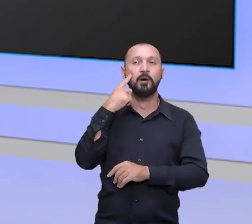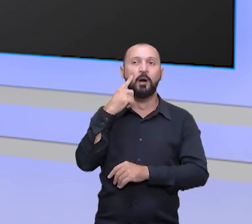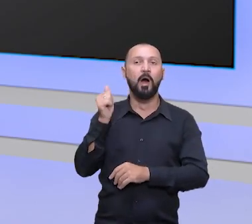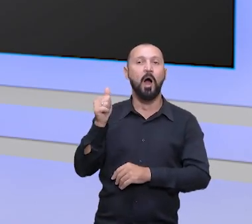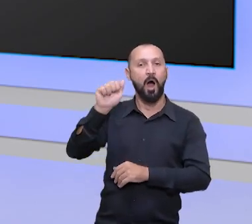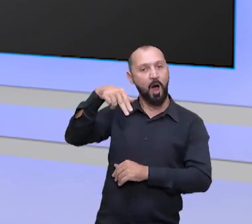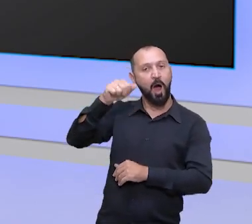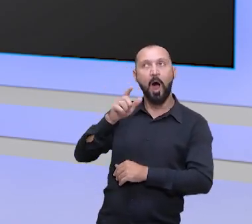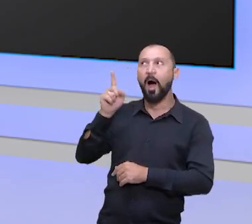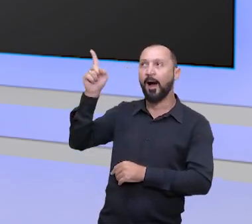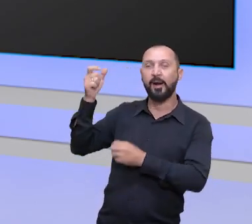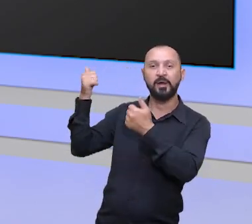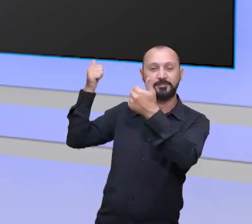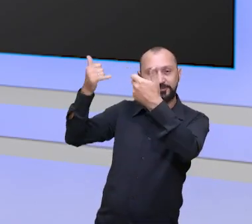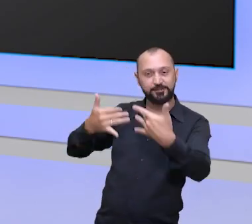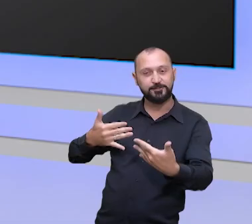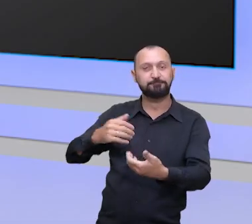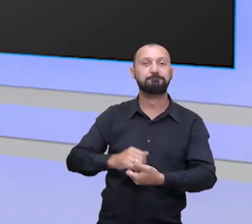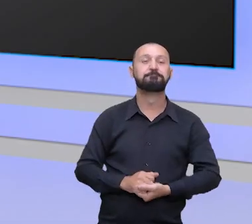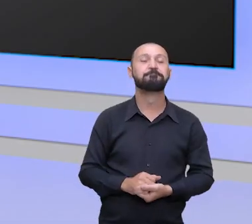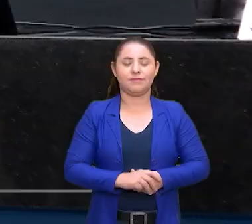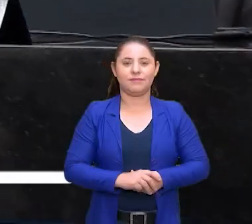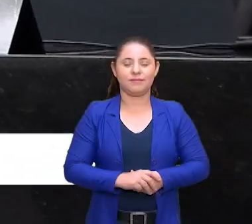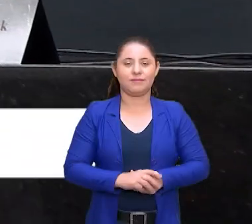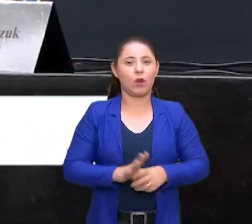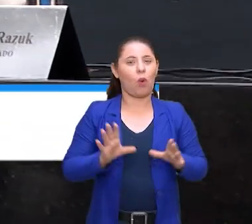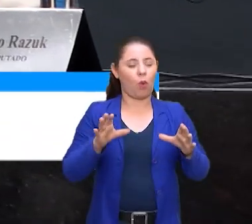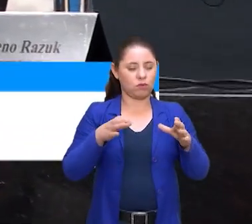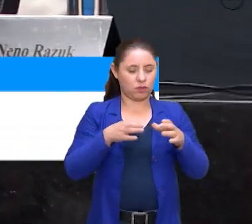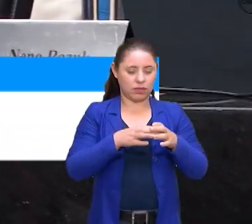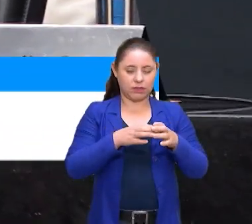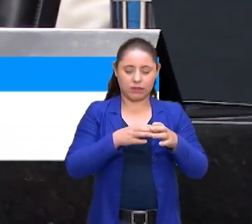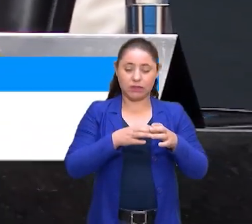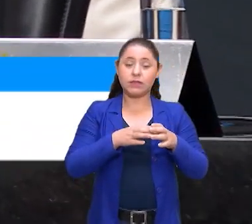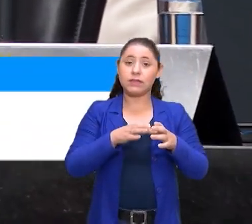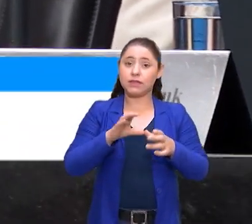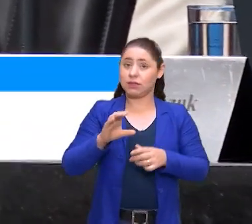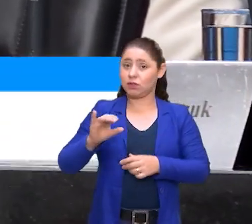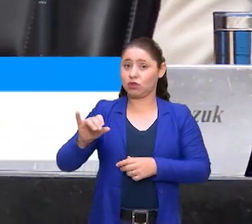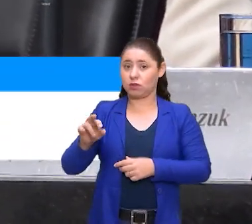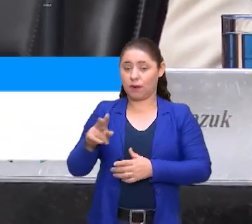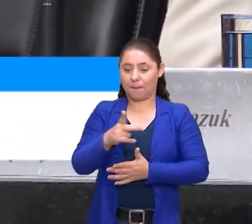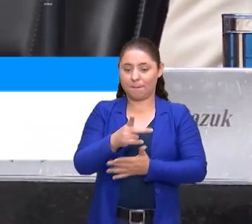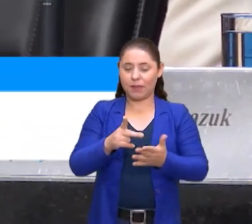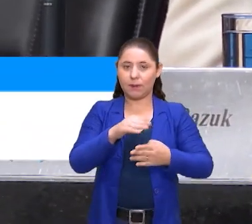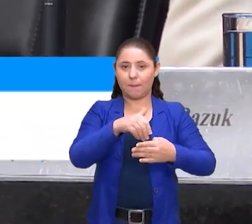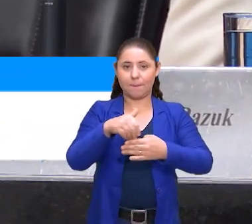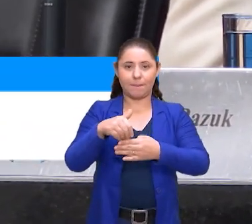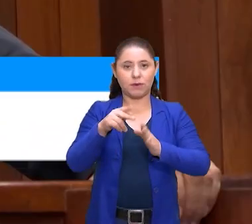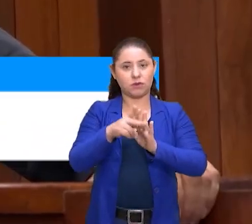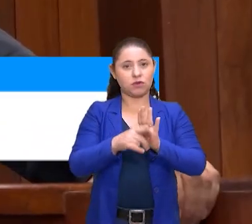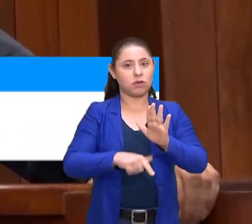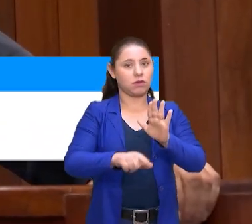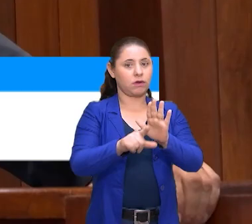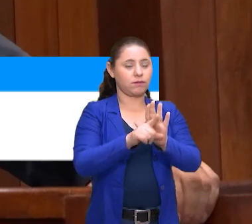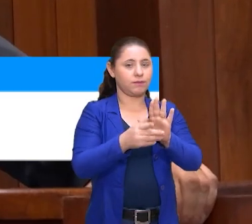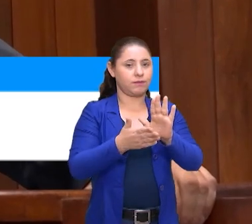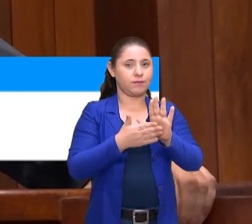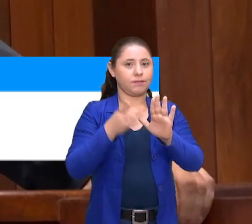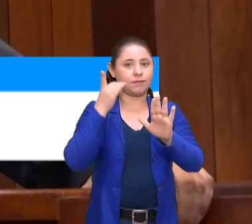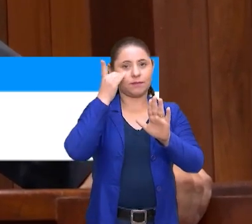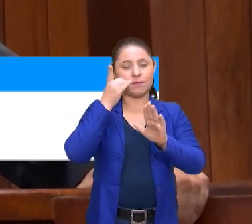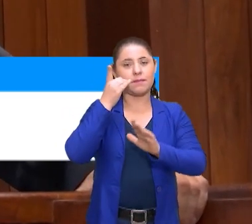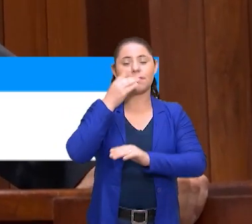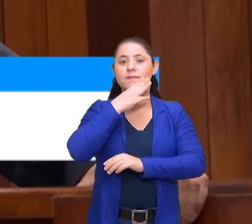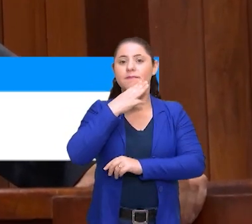A jornalista Ana Paula Gimenez acompanhou. Os membros da CCJR emitiram parecer favorável ao projeto de lei de